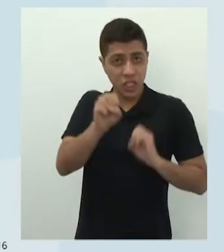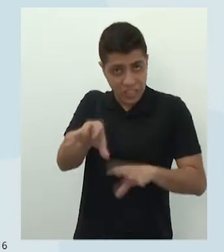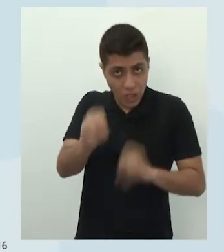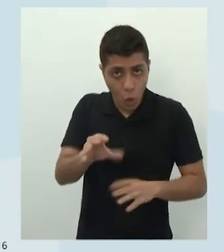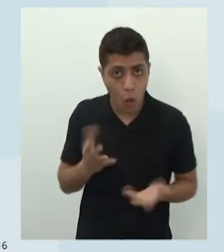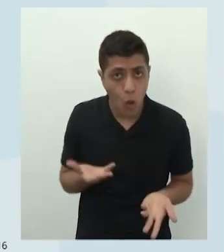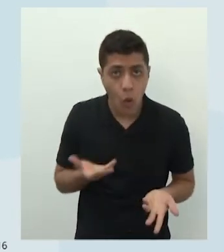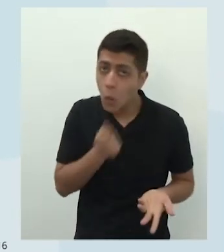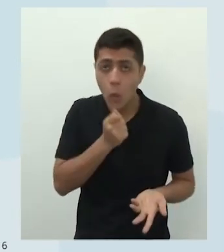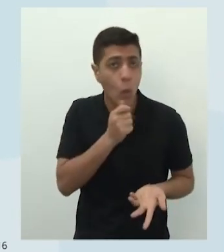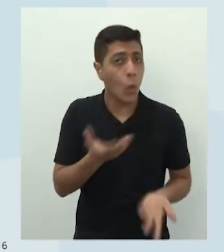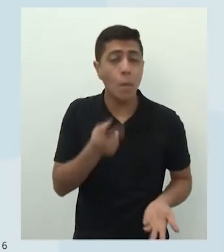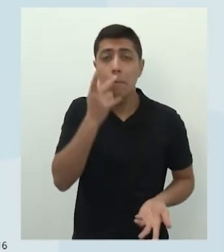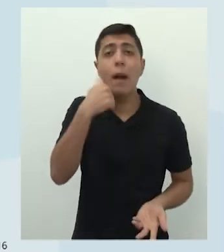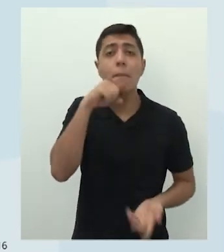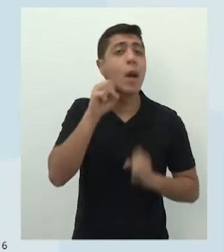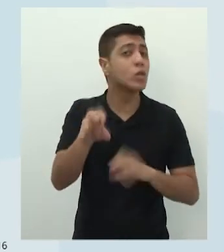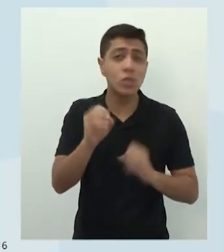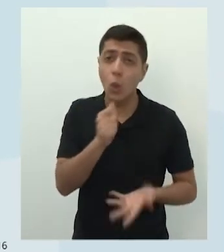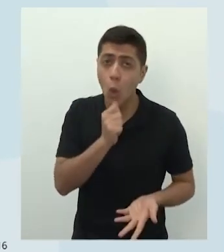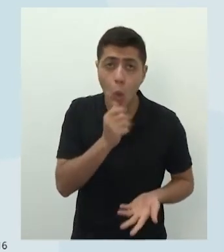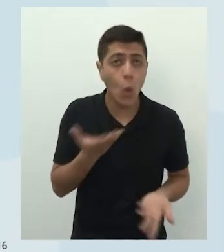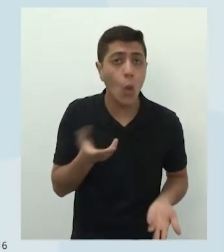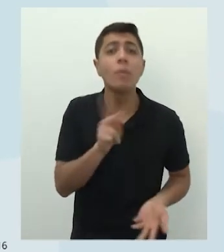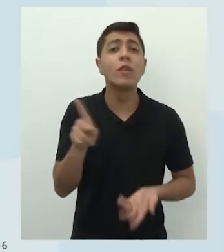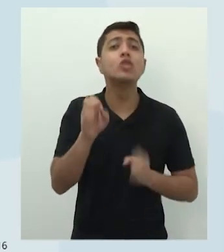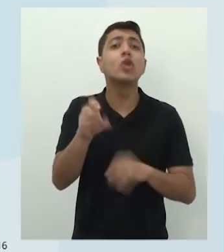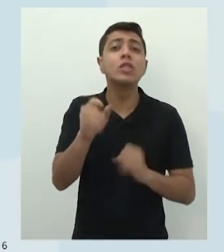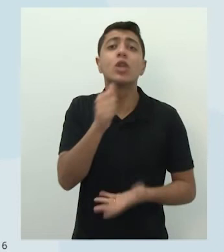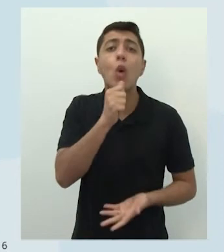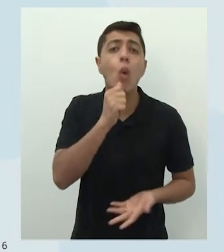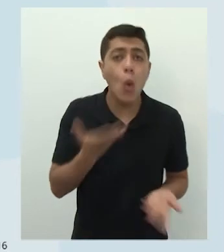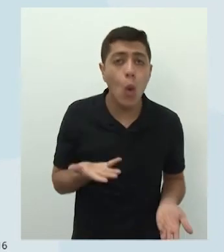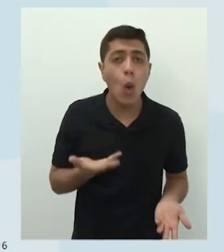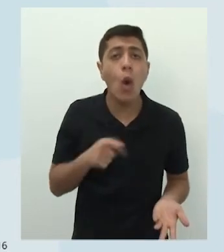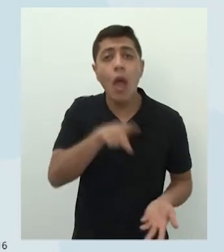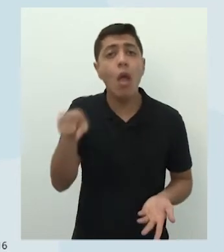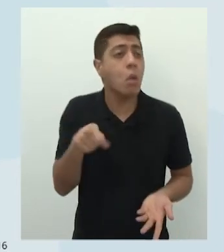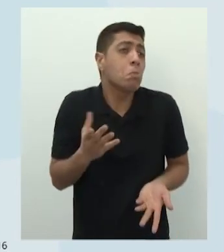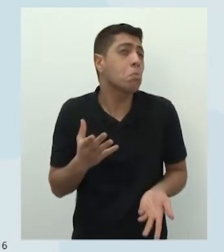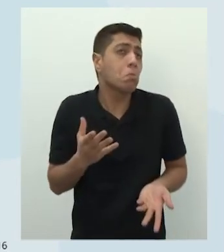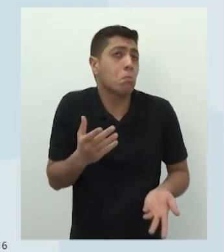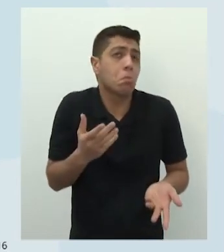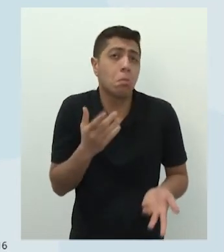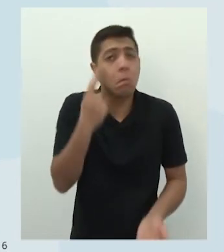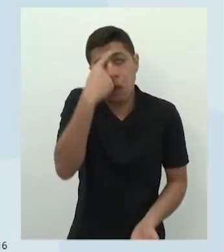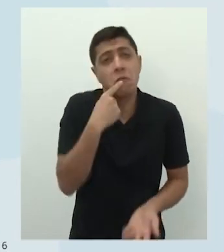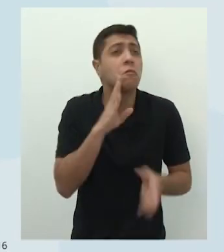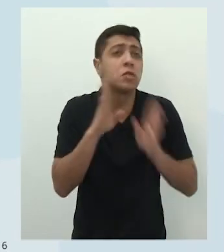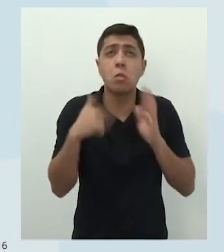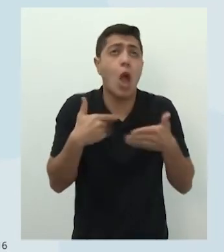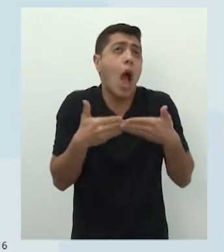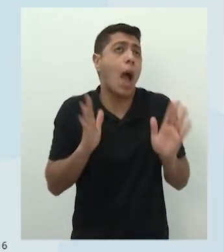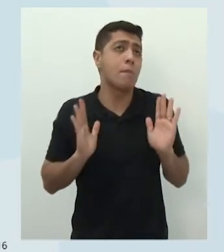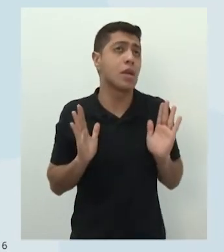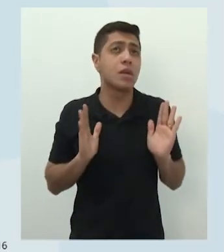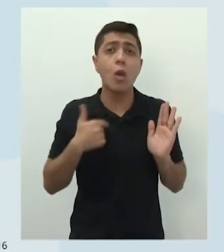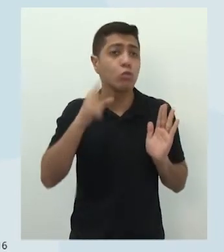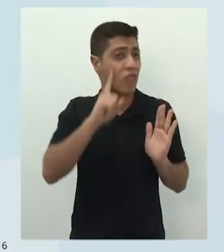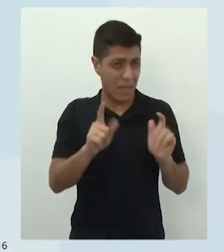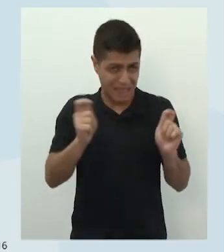uma provocação também para todos nós educadores, né? Nós ensinamos essa molecada sobre segurança